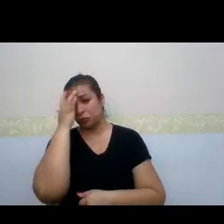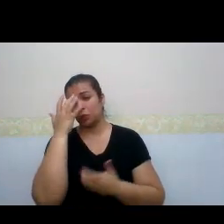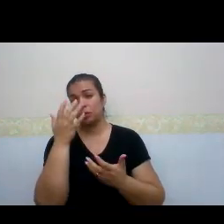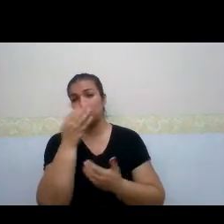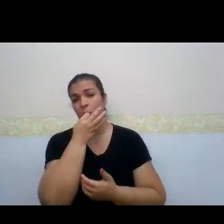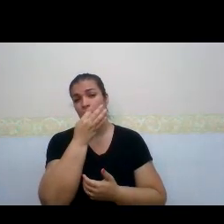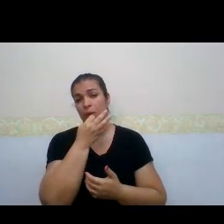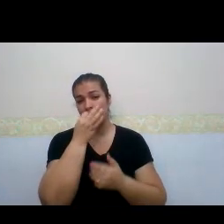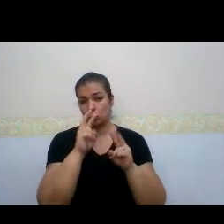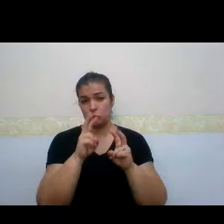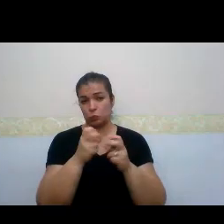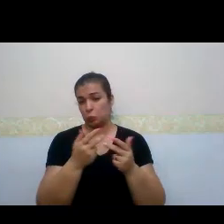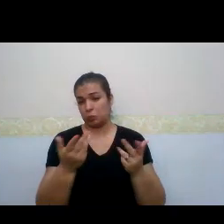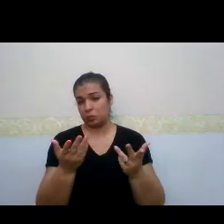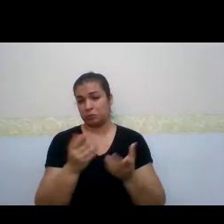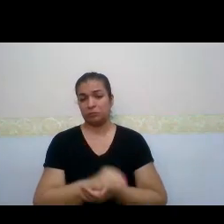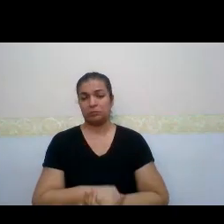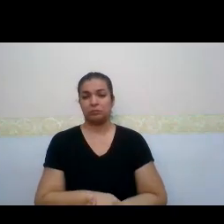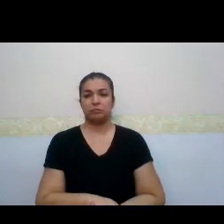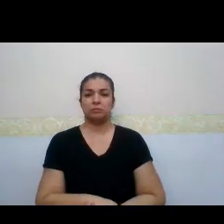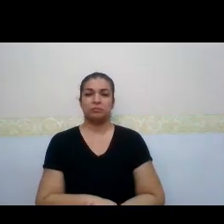comentário.